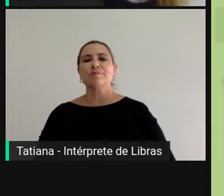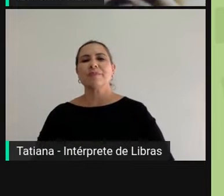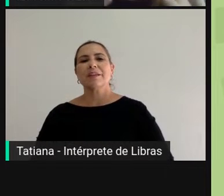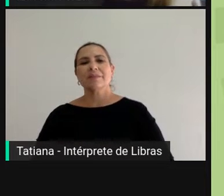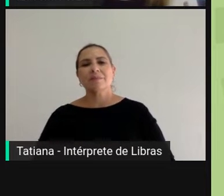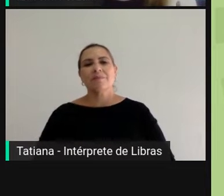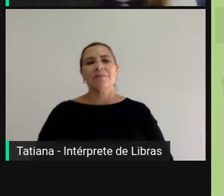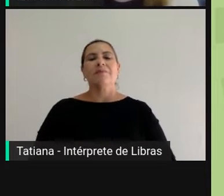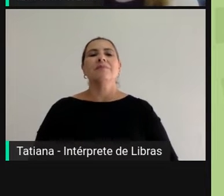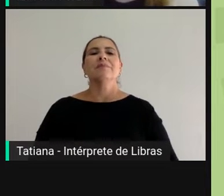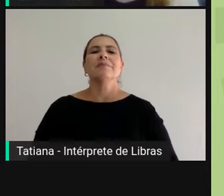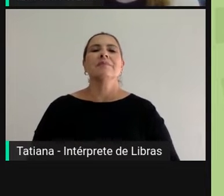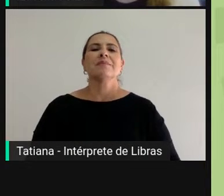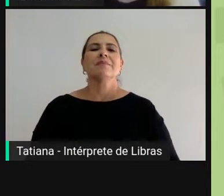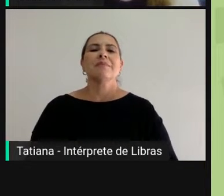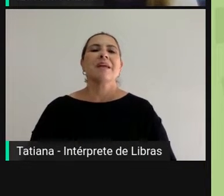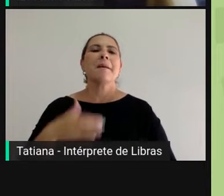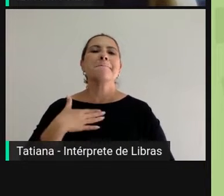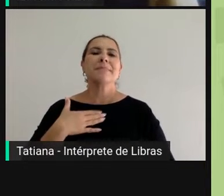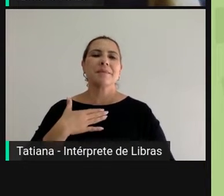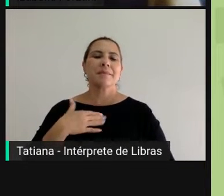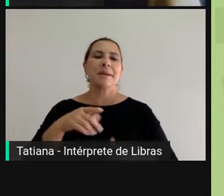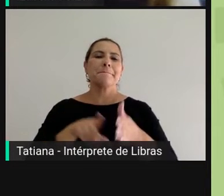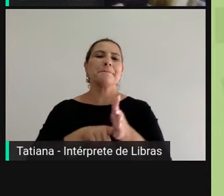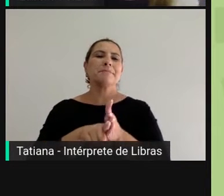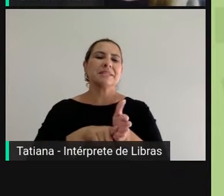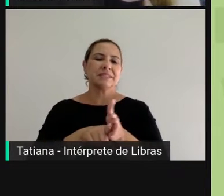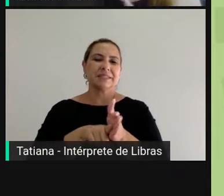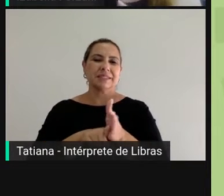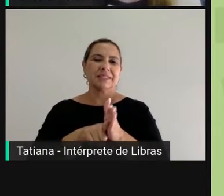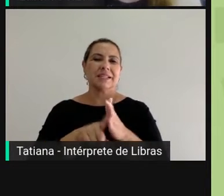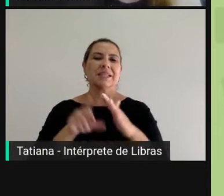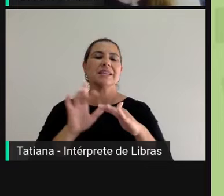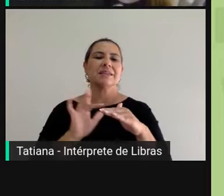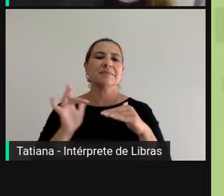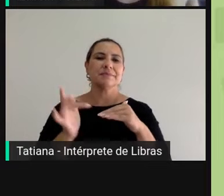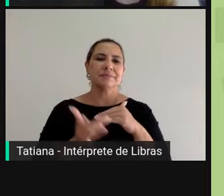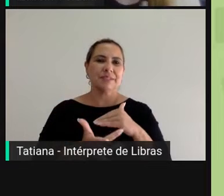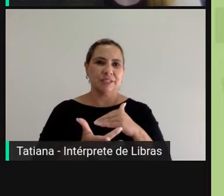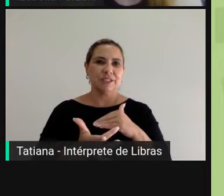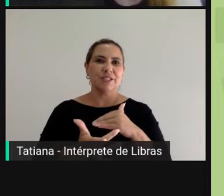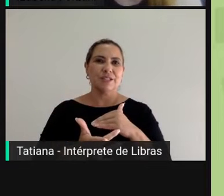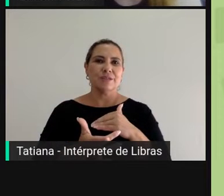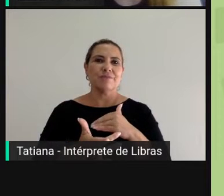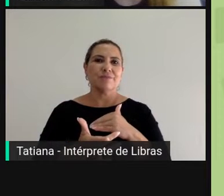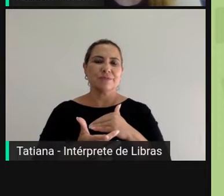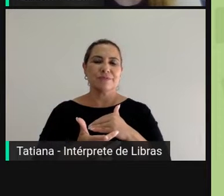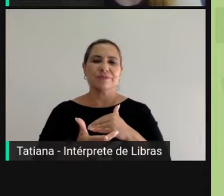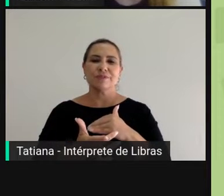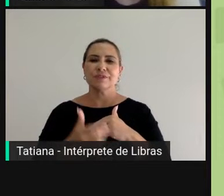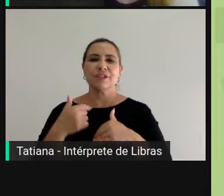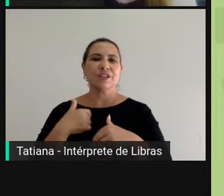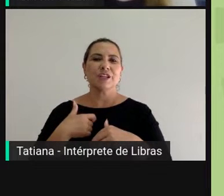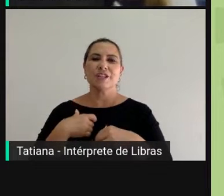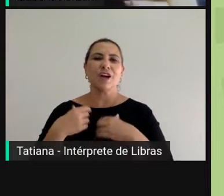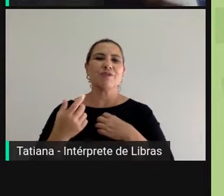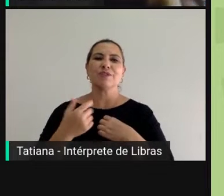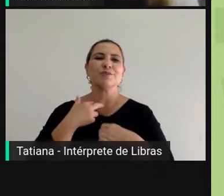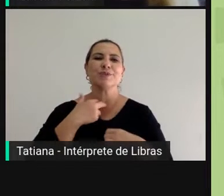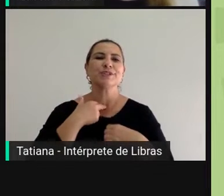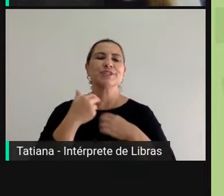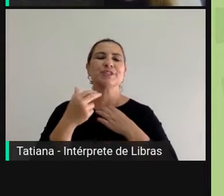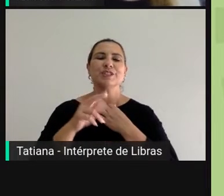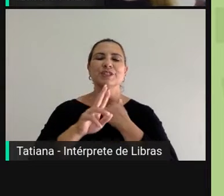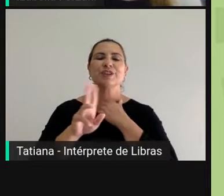ela praticamente pesquisa apenas redes sociais de parlamentares, então eu fiz isso aqui sem pegar nenhum nome de nenhuma parlamentar, mas